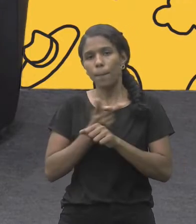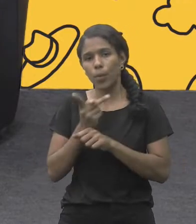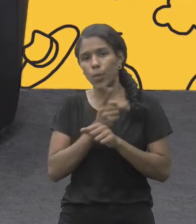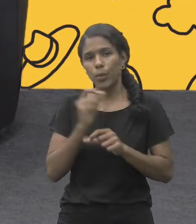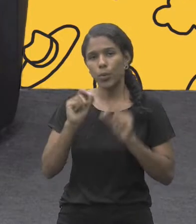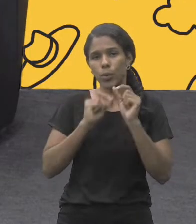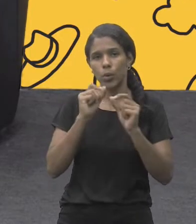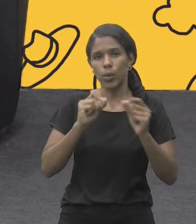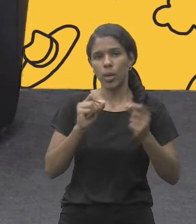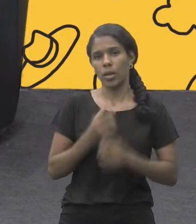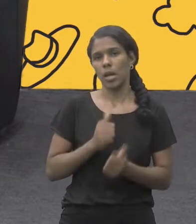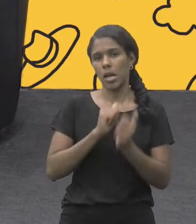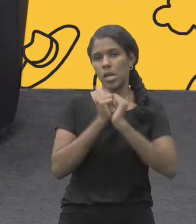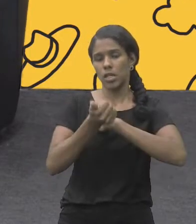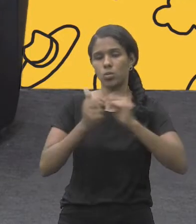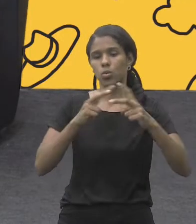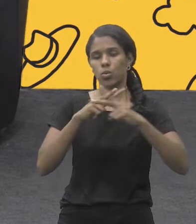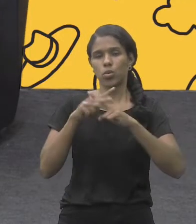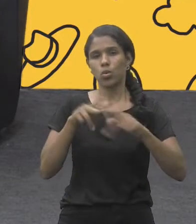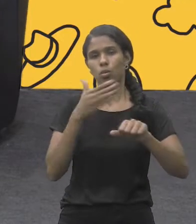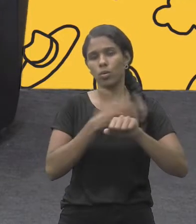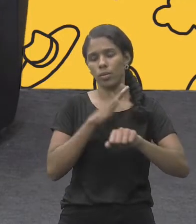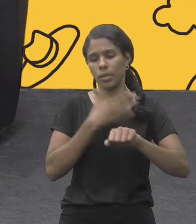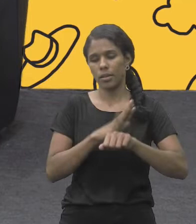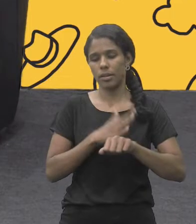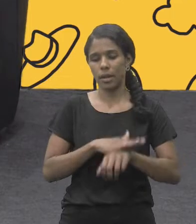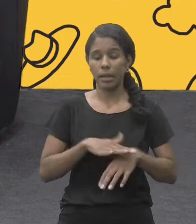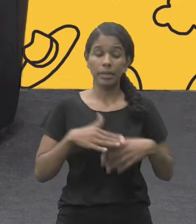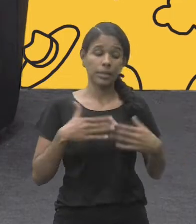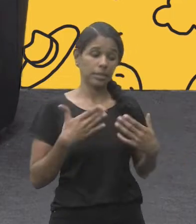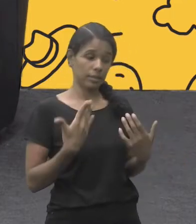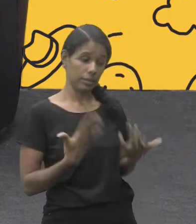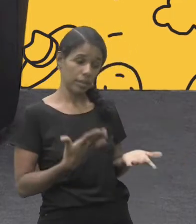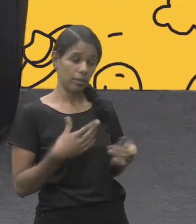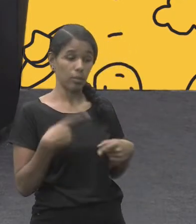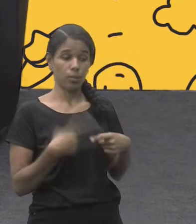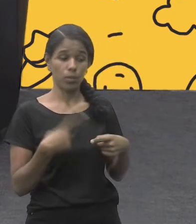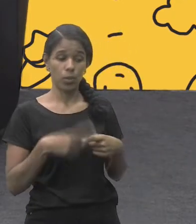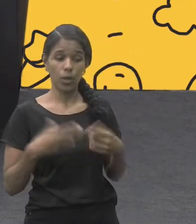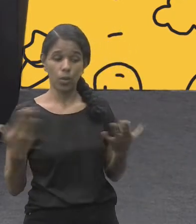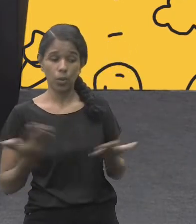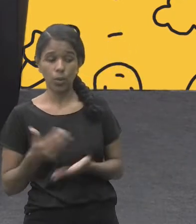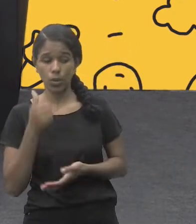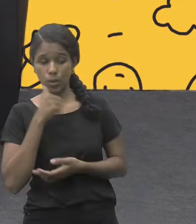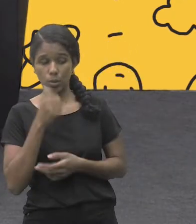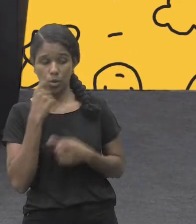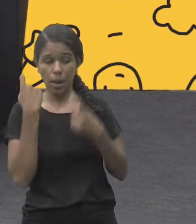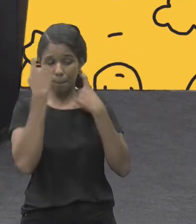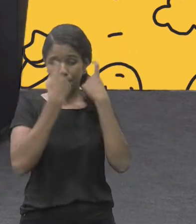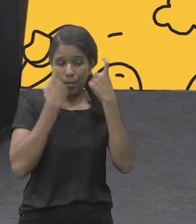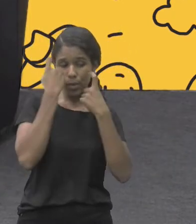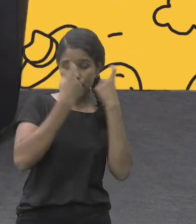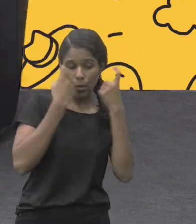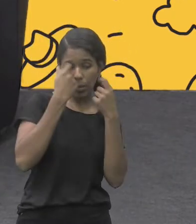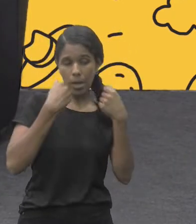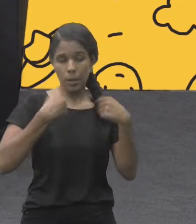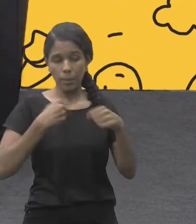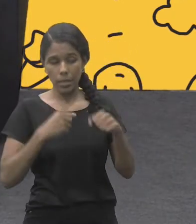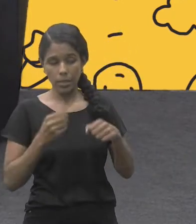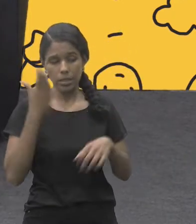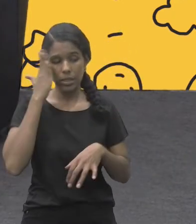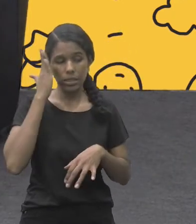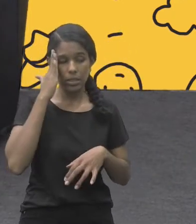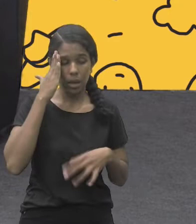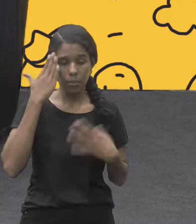Desses agressores. E outra que é um esporte que te dá uma qualidade física, por exemplo. Você pode, uma mulher,